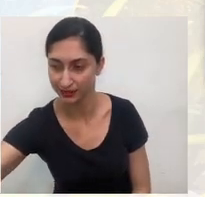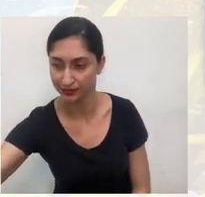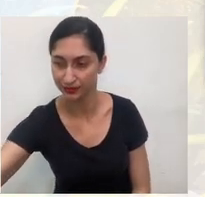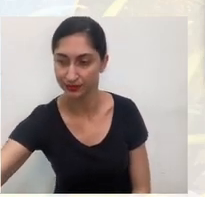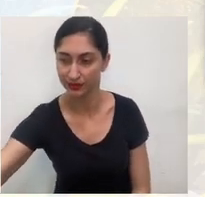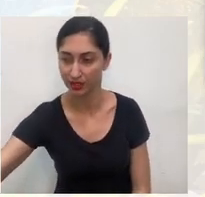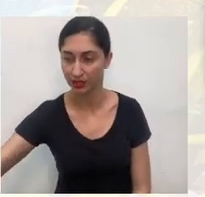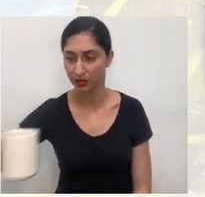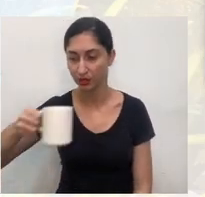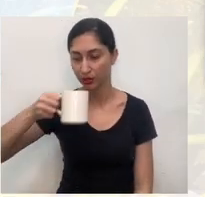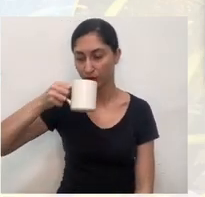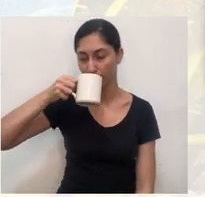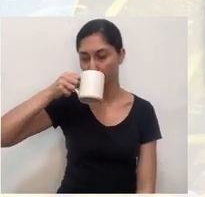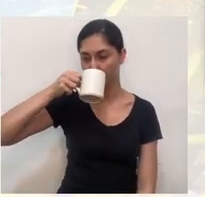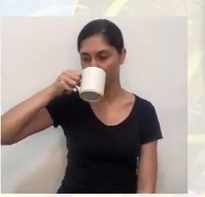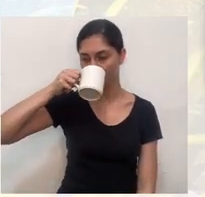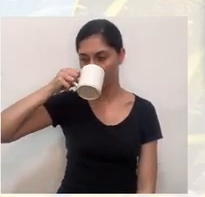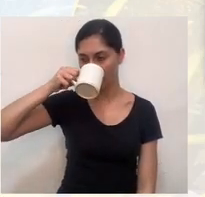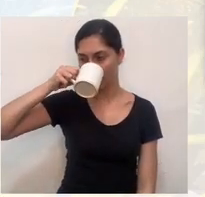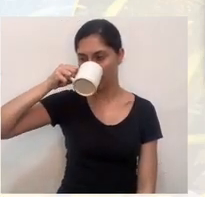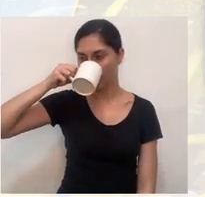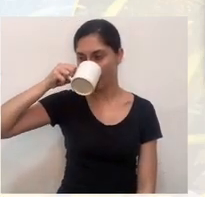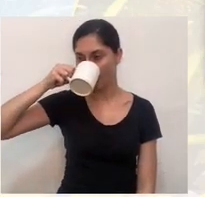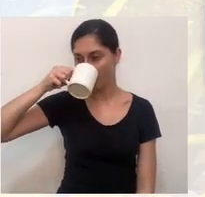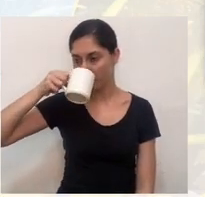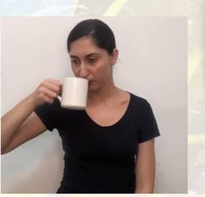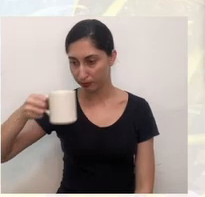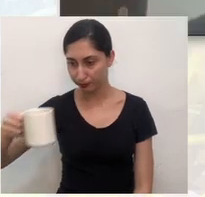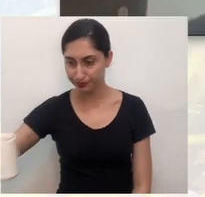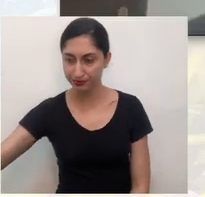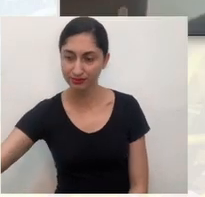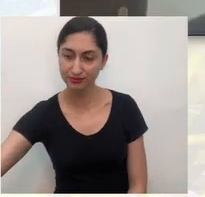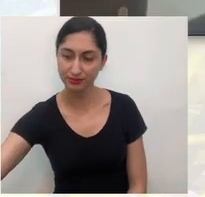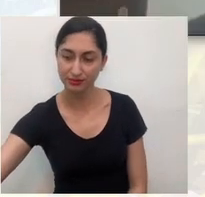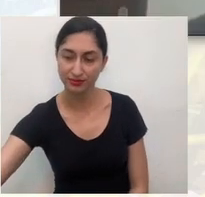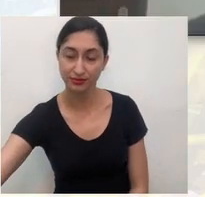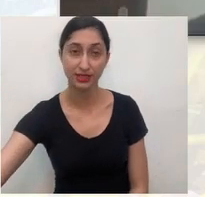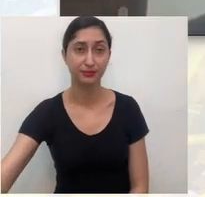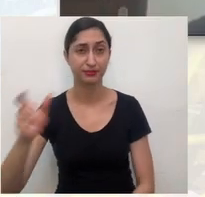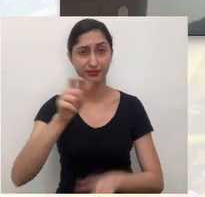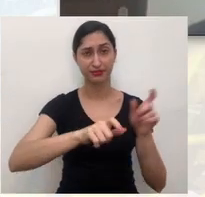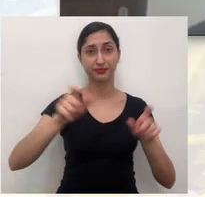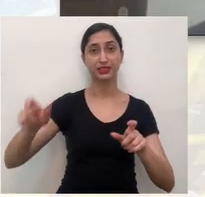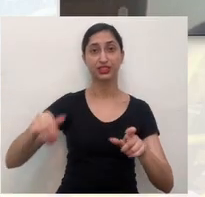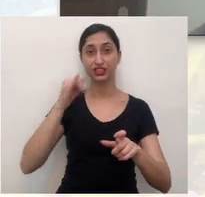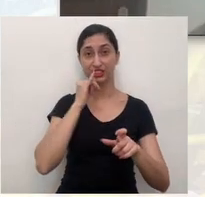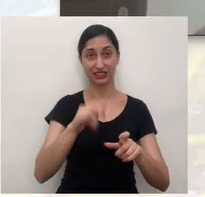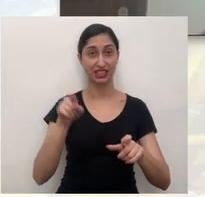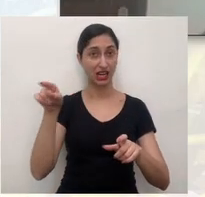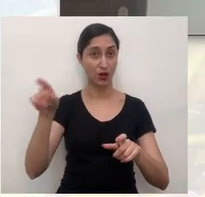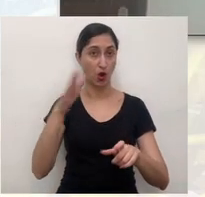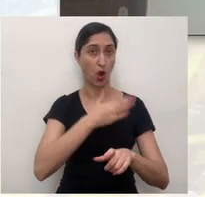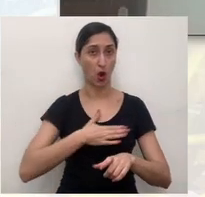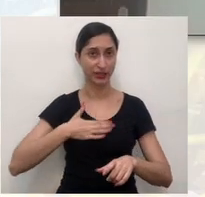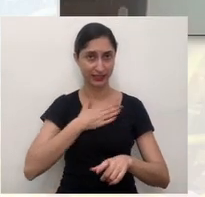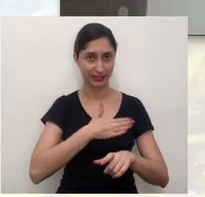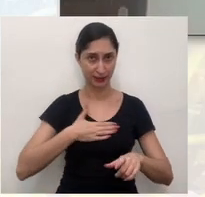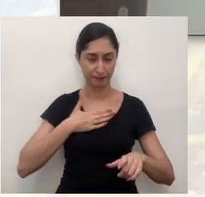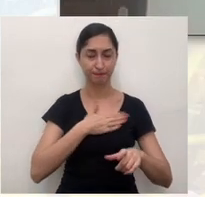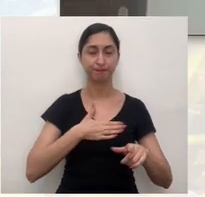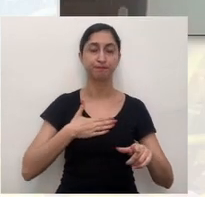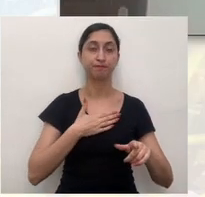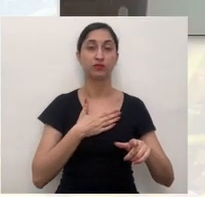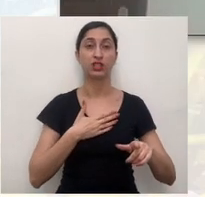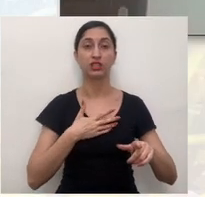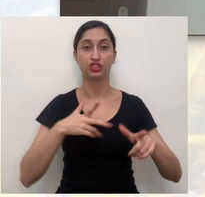cima. Sabe? É ridículo isso daí, você falar isso, porque só porque a gente faz em planta baixa,